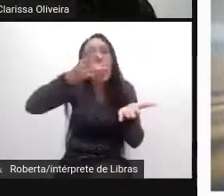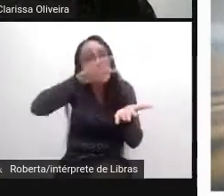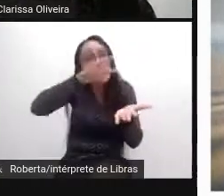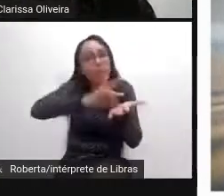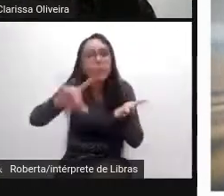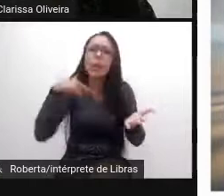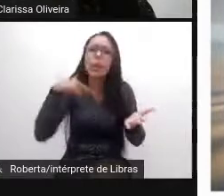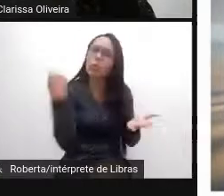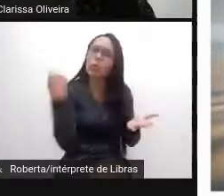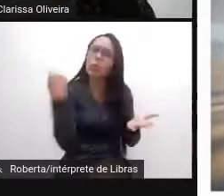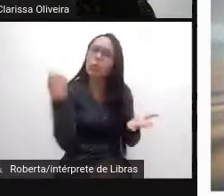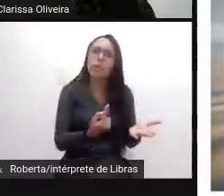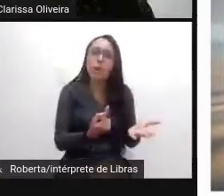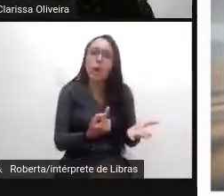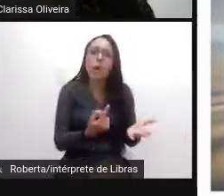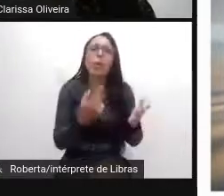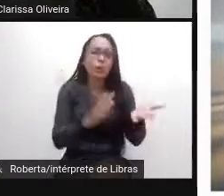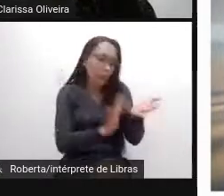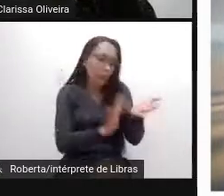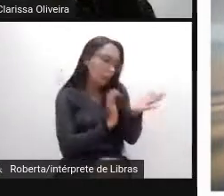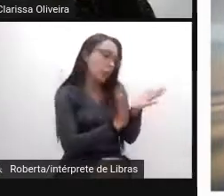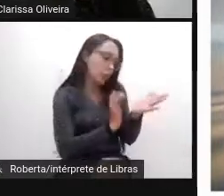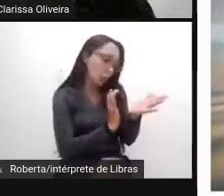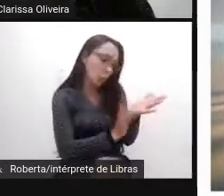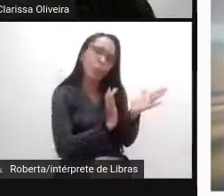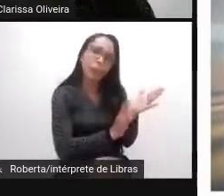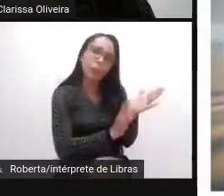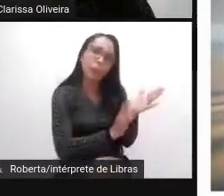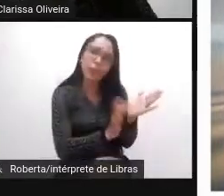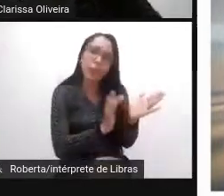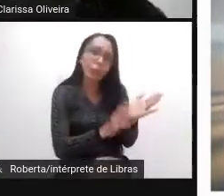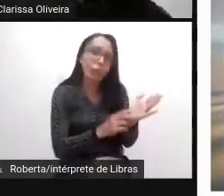no contato com o celular e a gente não consegue parar de mexer.